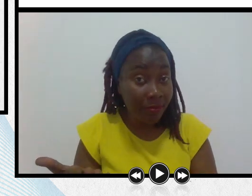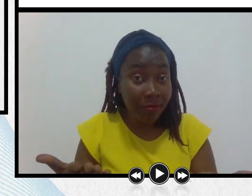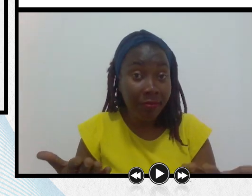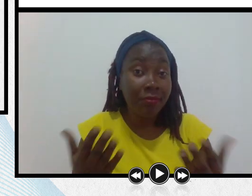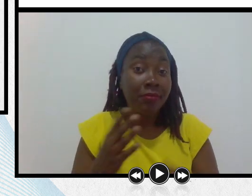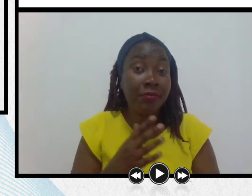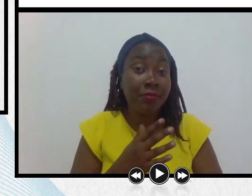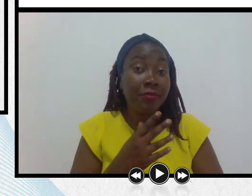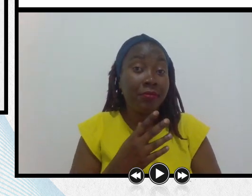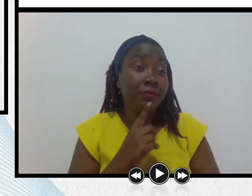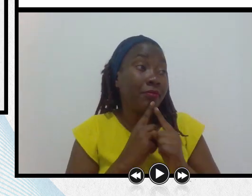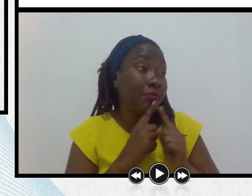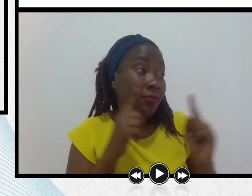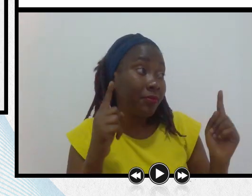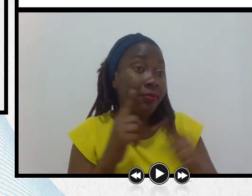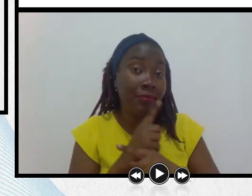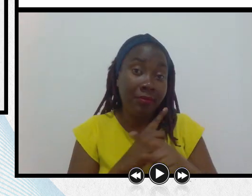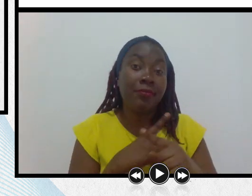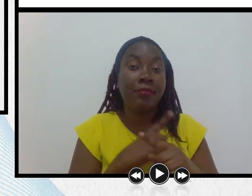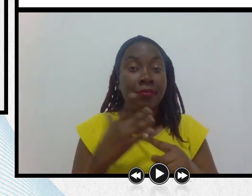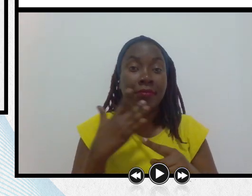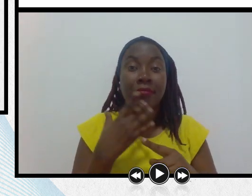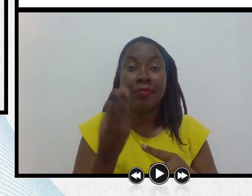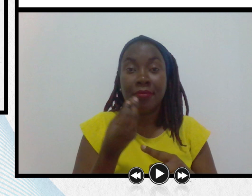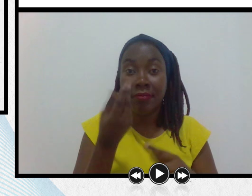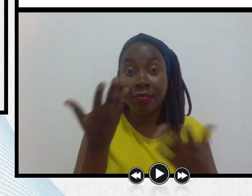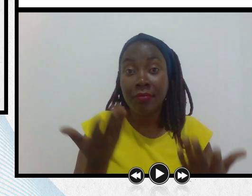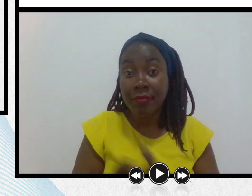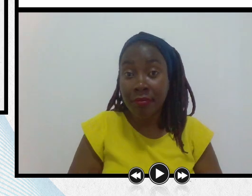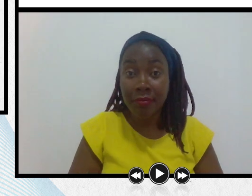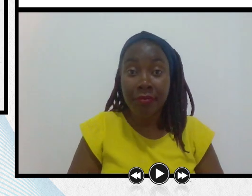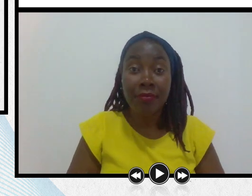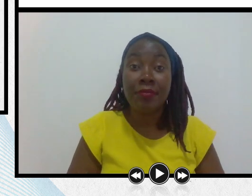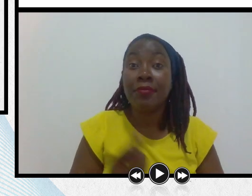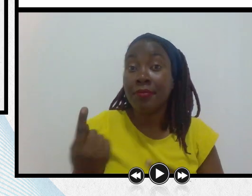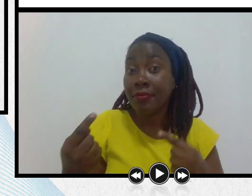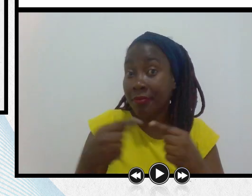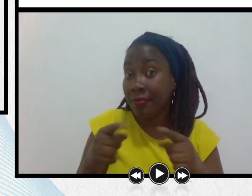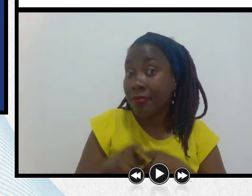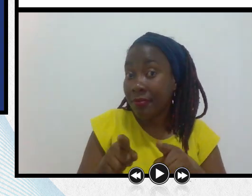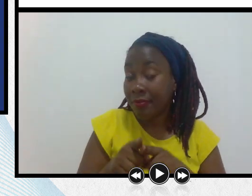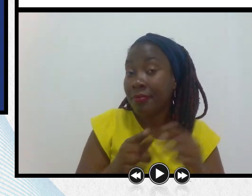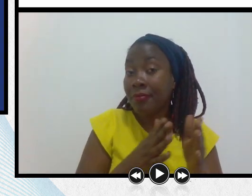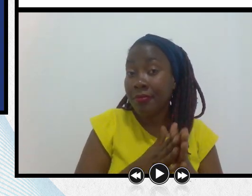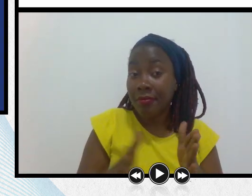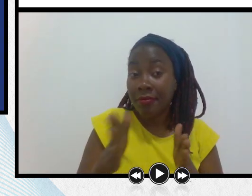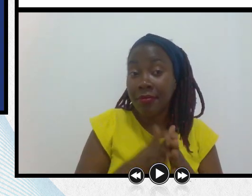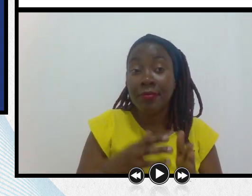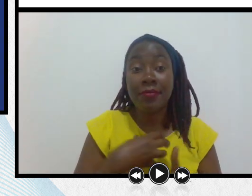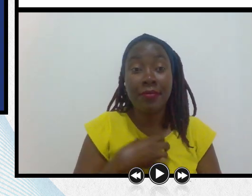essa refutação que essa população tem com relação ao sabor. Tá? Então, isso faz parte, inclusive, do processo